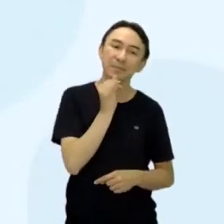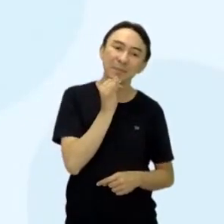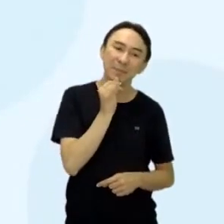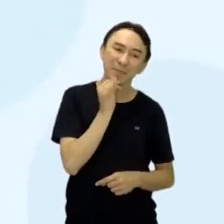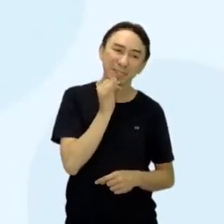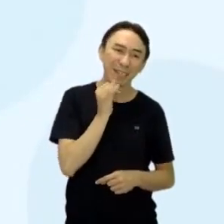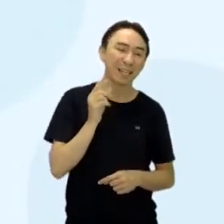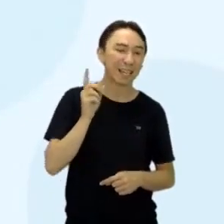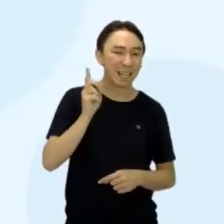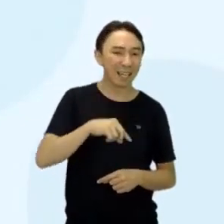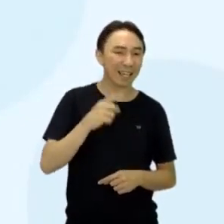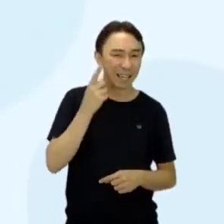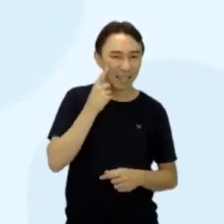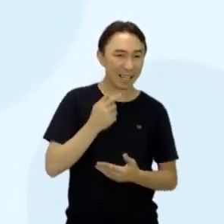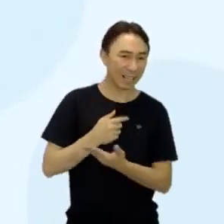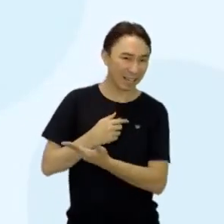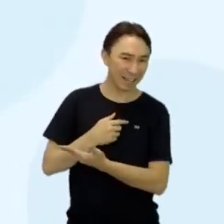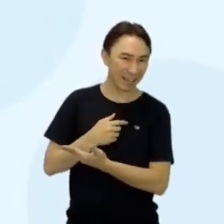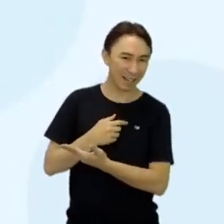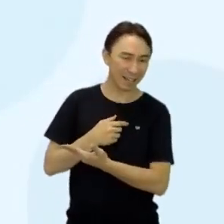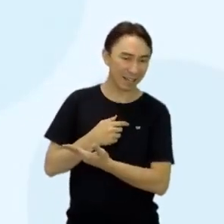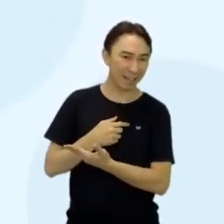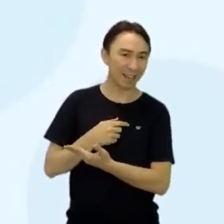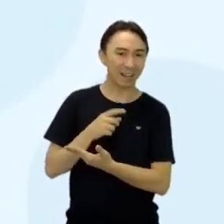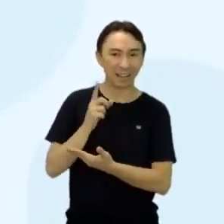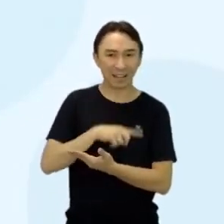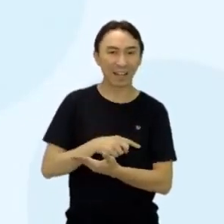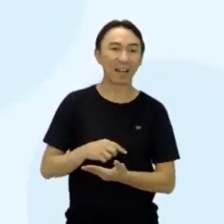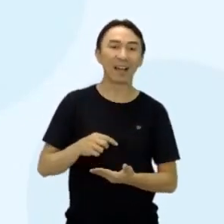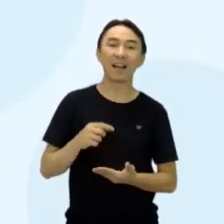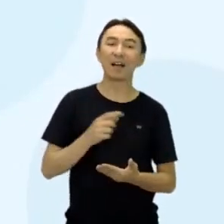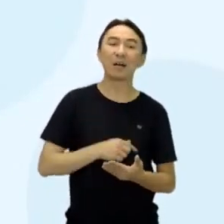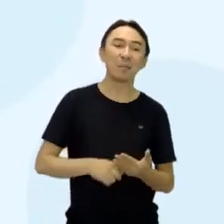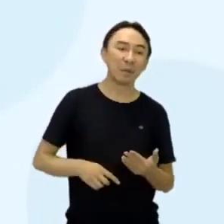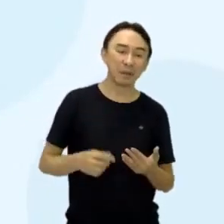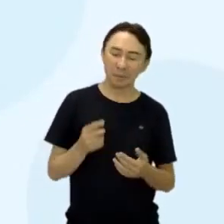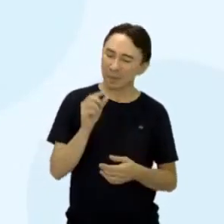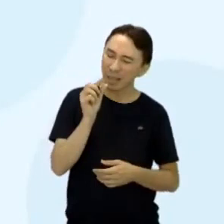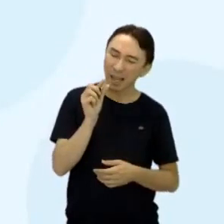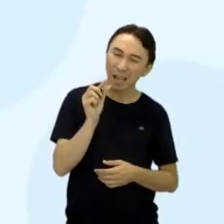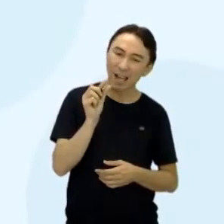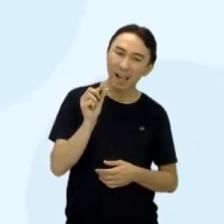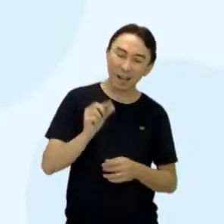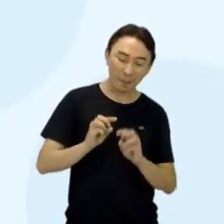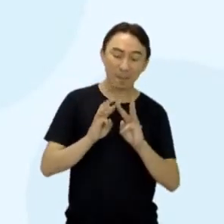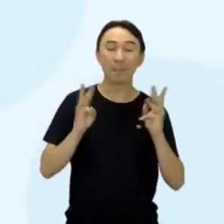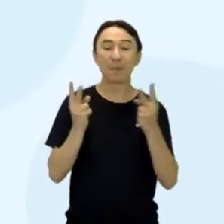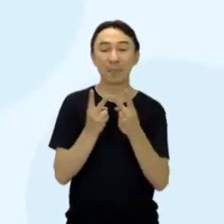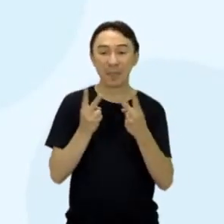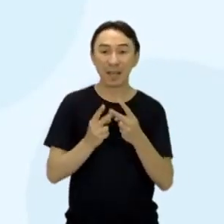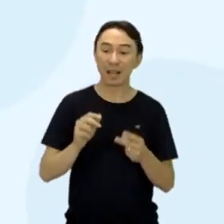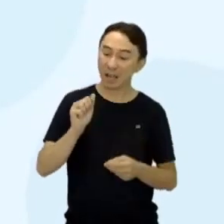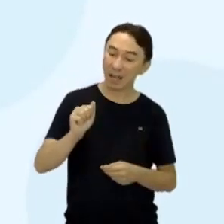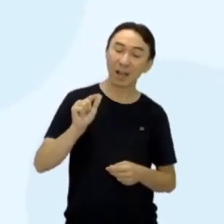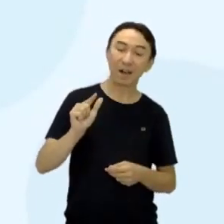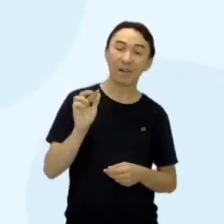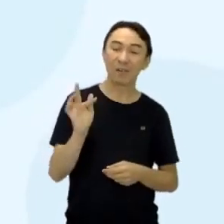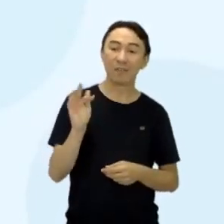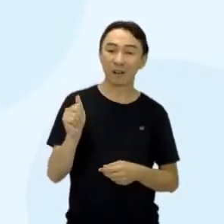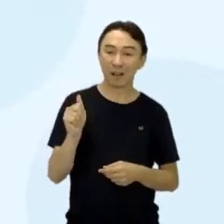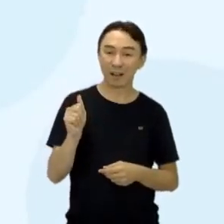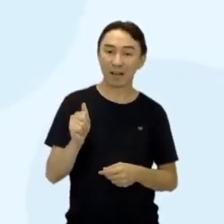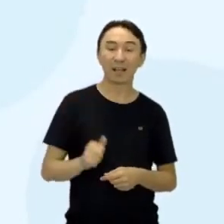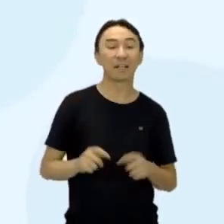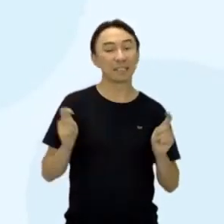muito pequenininha, chamada partículas alfas, a gente vai entrar nesses detalhes, ela pode fazer três coisas, ó. Ou